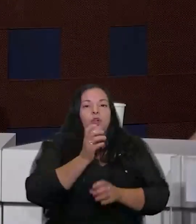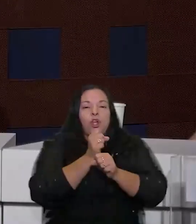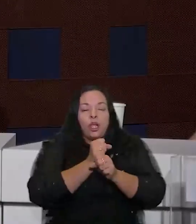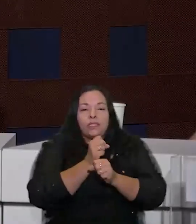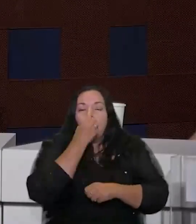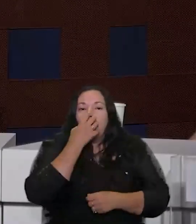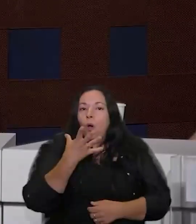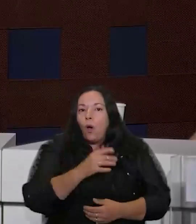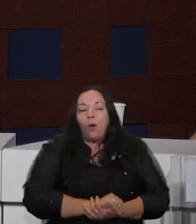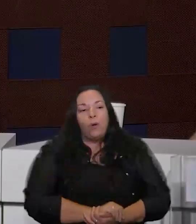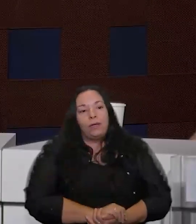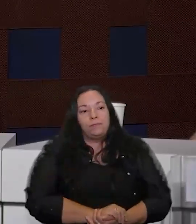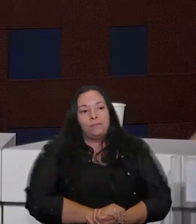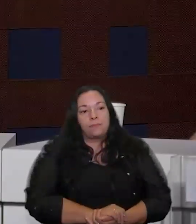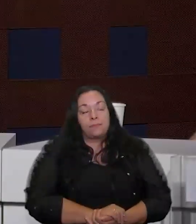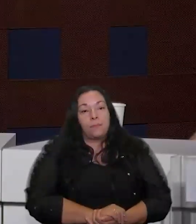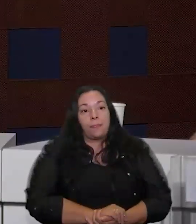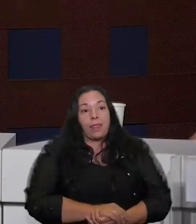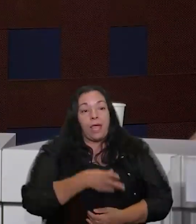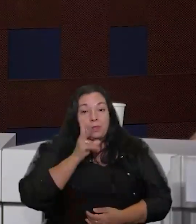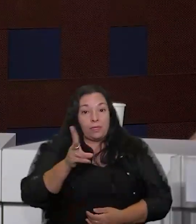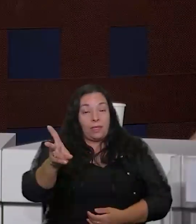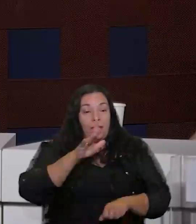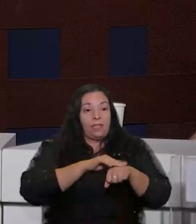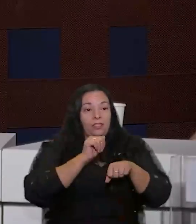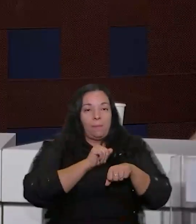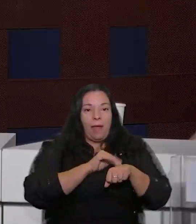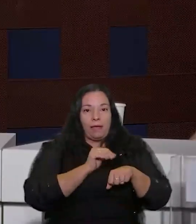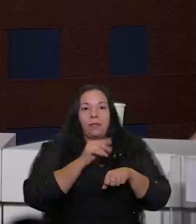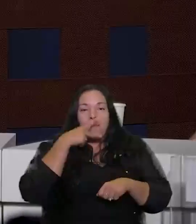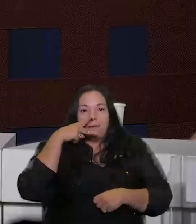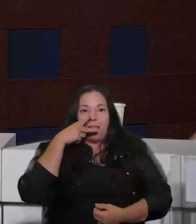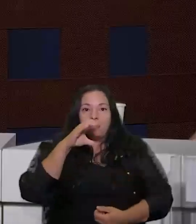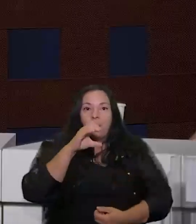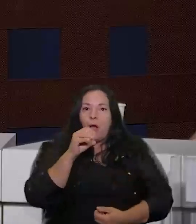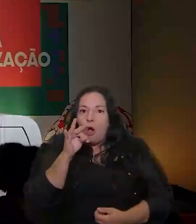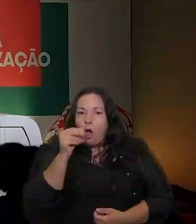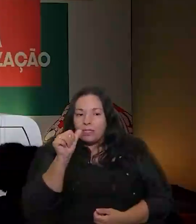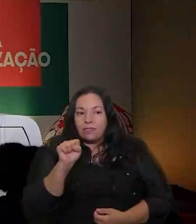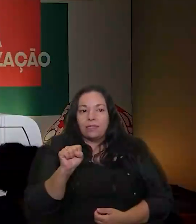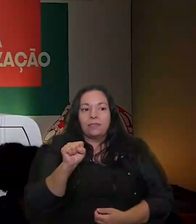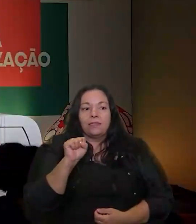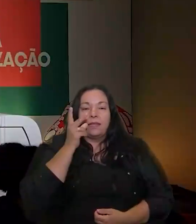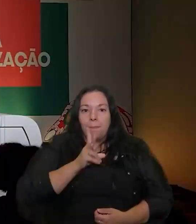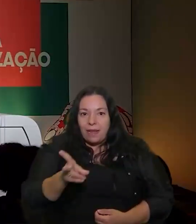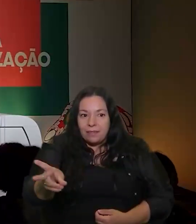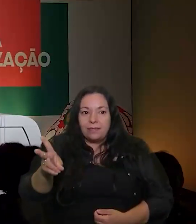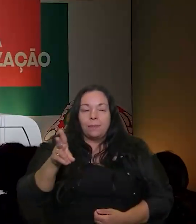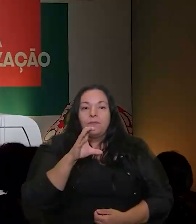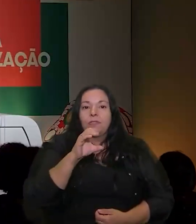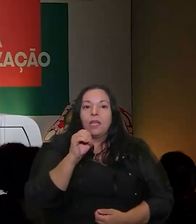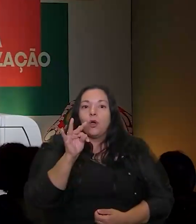teve evasão. Eu sempre era chamada para falar sobre as cotas raciais e tudo, né? E eu falava, não, mas será que para sempre eu vou ser cotista? E